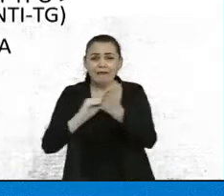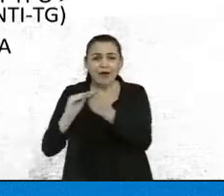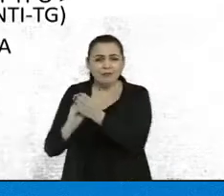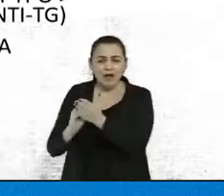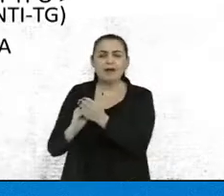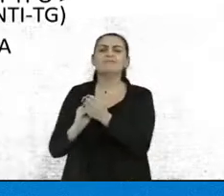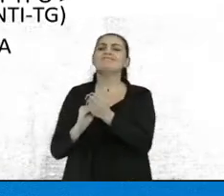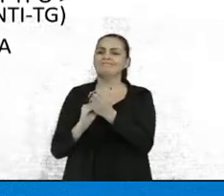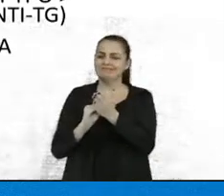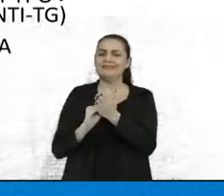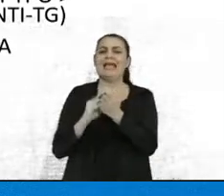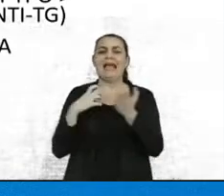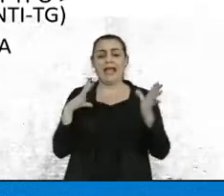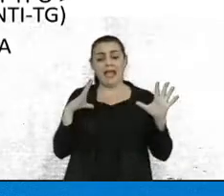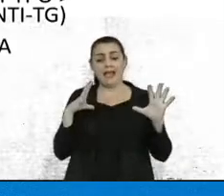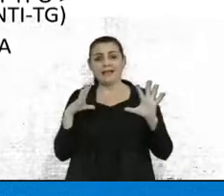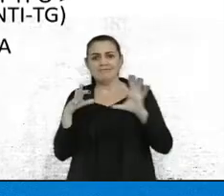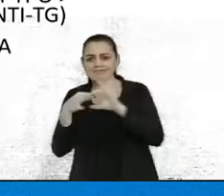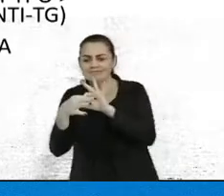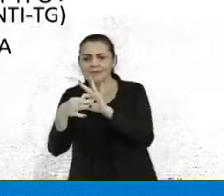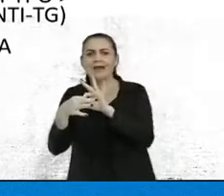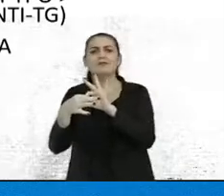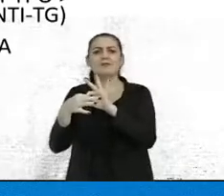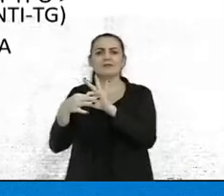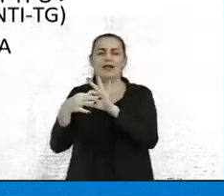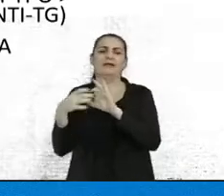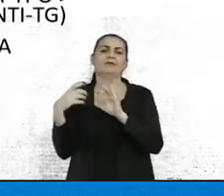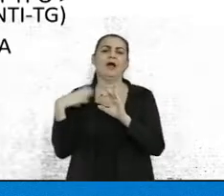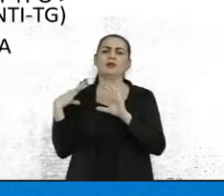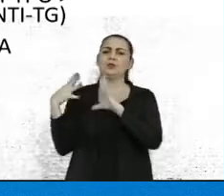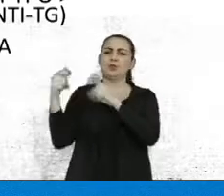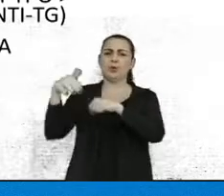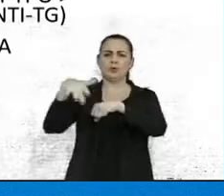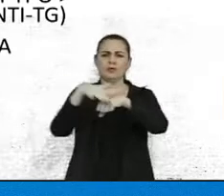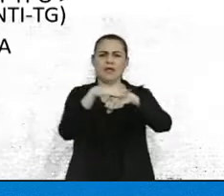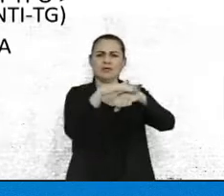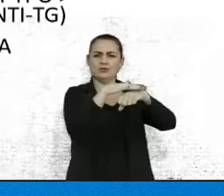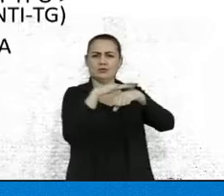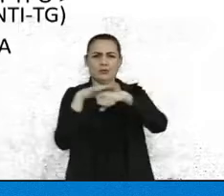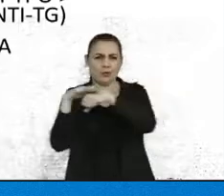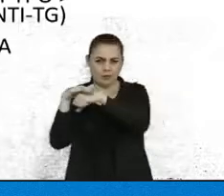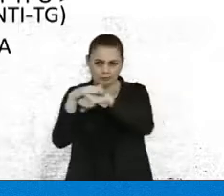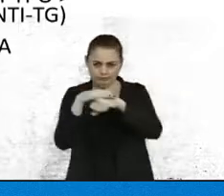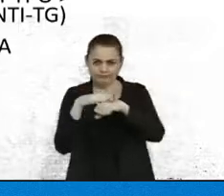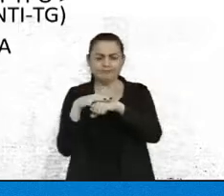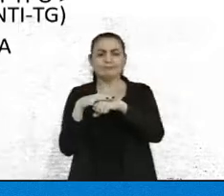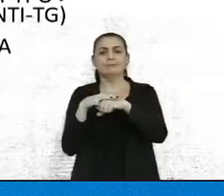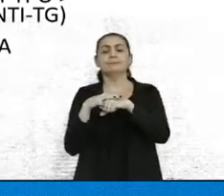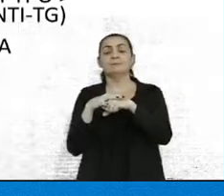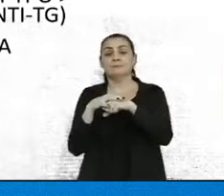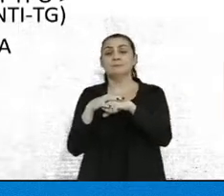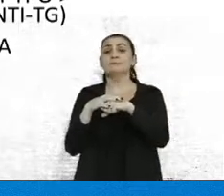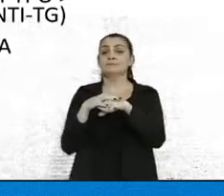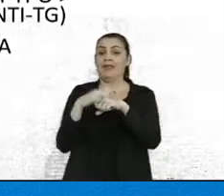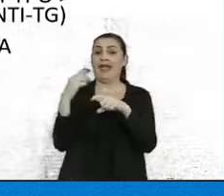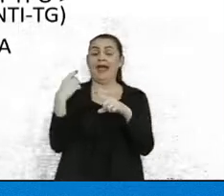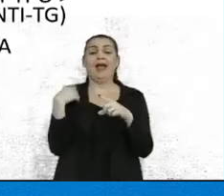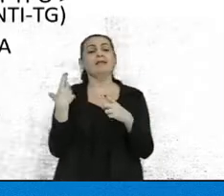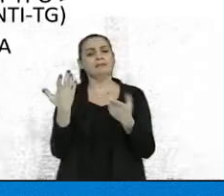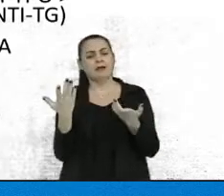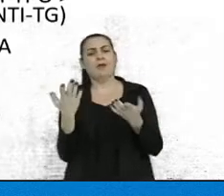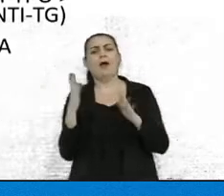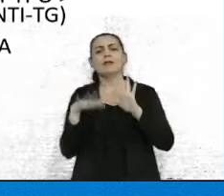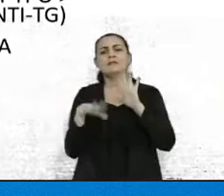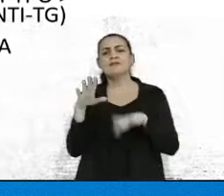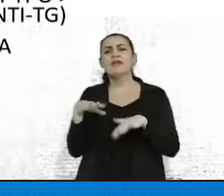de tireoide. Tem um efeito anti-inflamatório direto e, às vezes, basta a suplementação de selênio para que a gente já